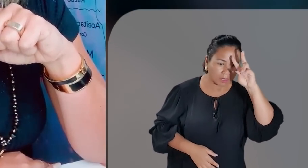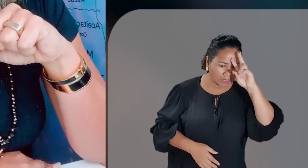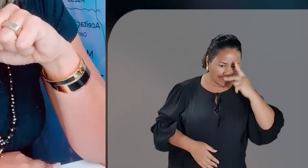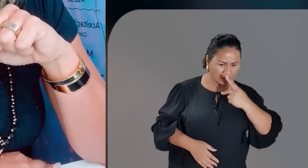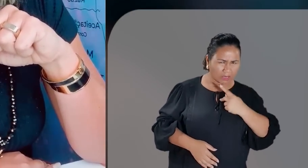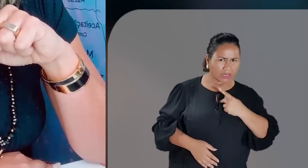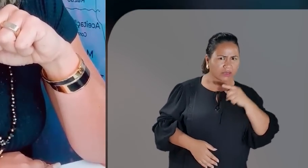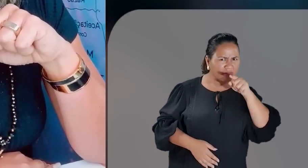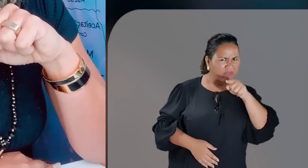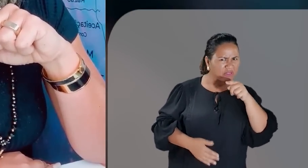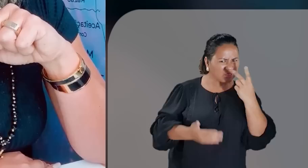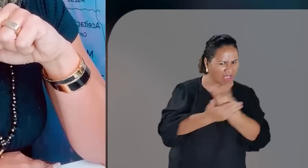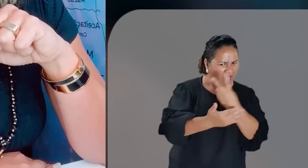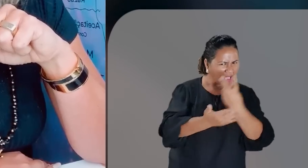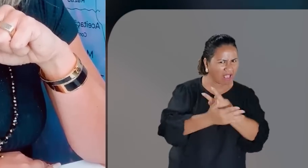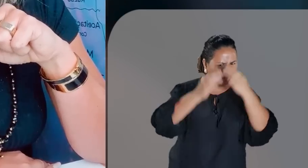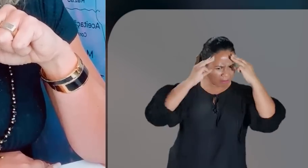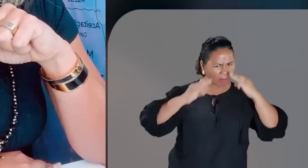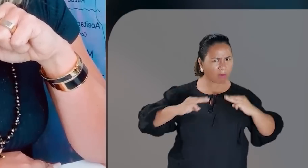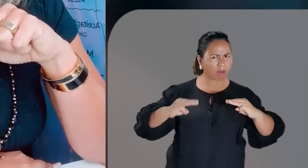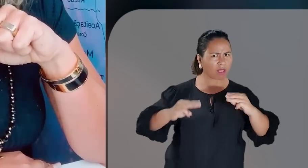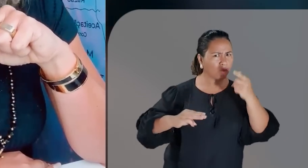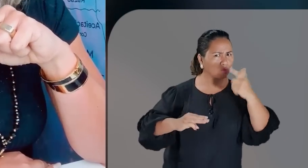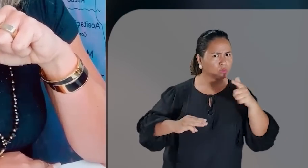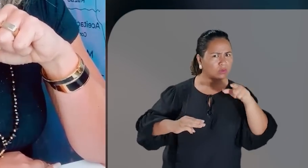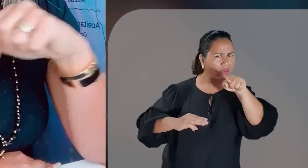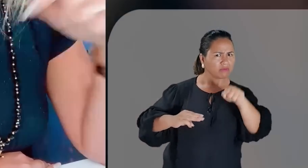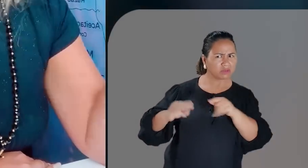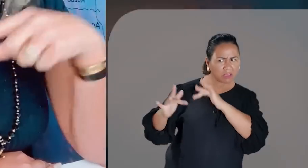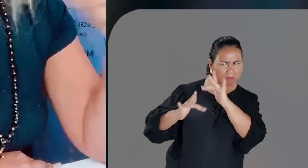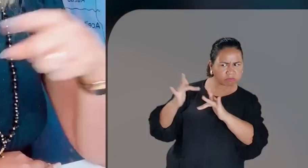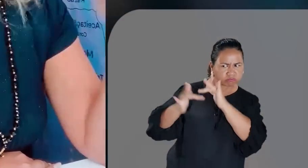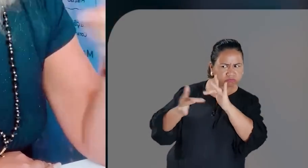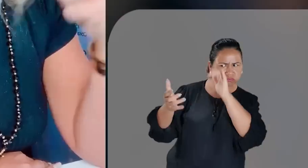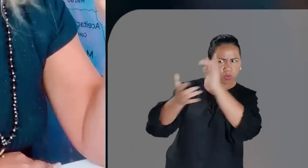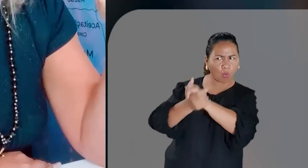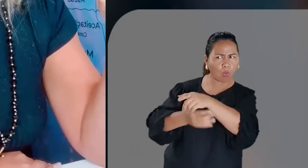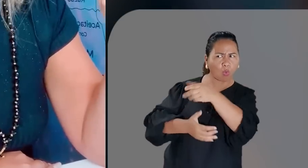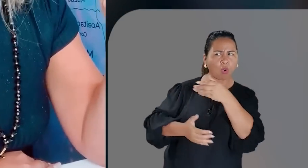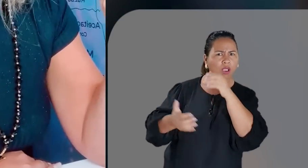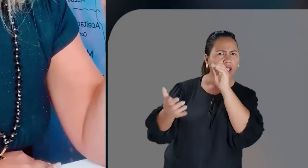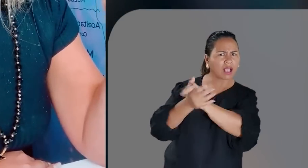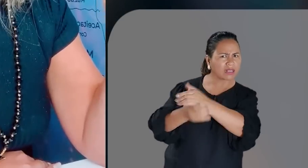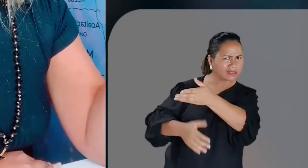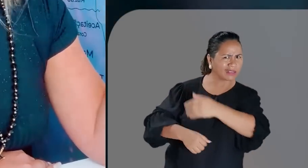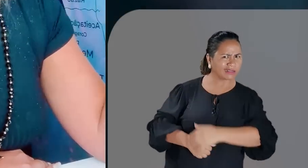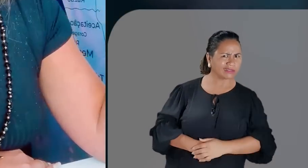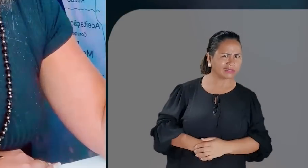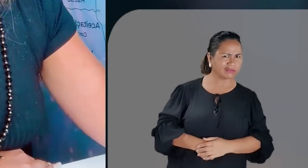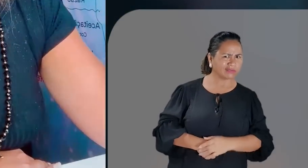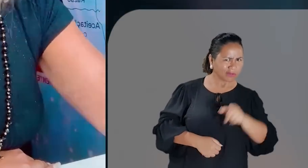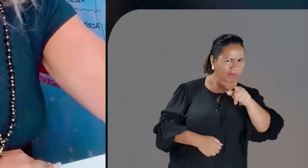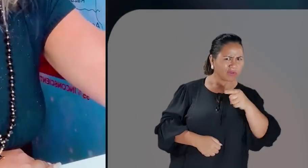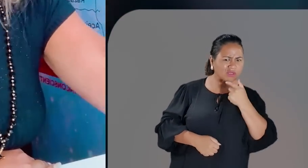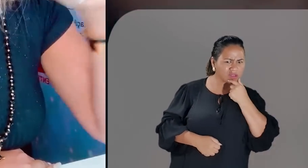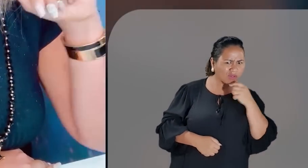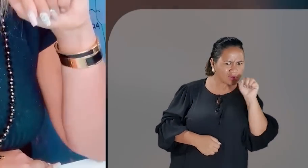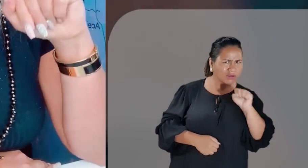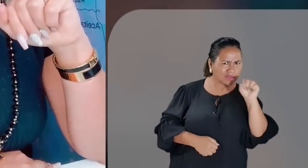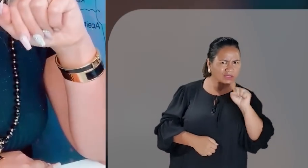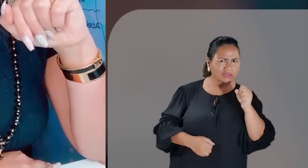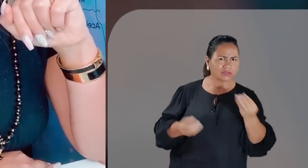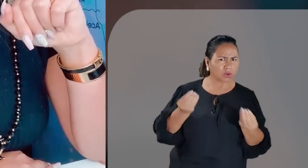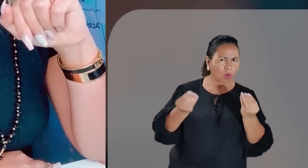fez. Você sai com um homem casado. Que moral você tem para dar moral pro teu